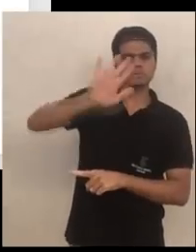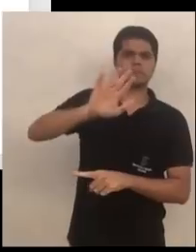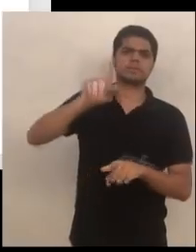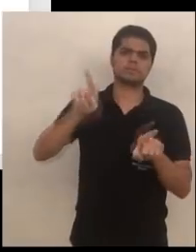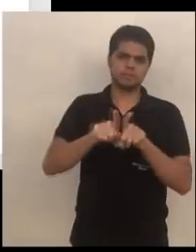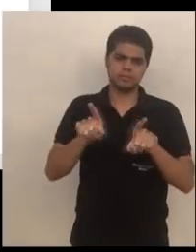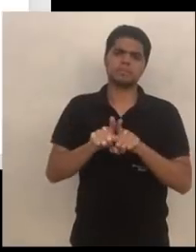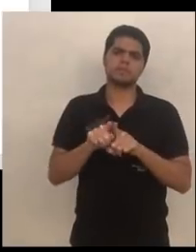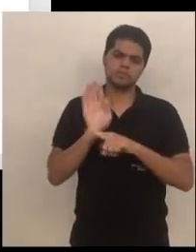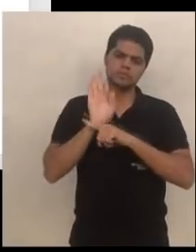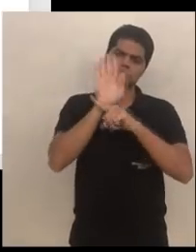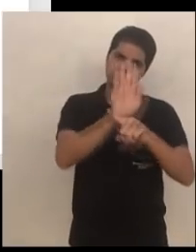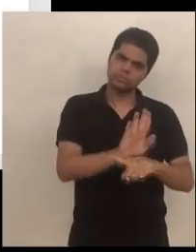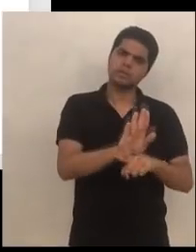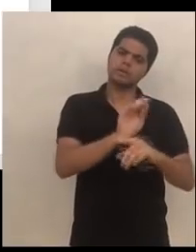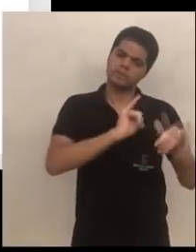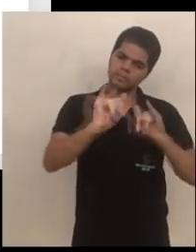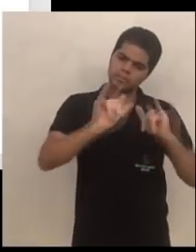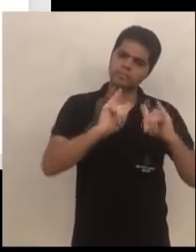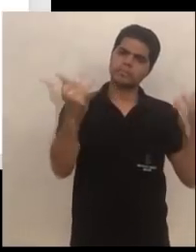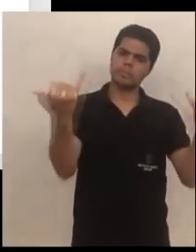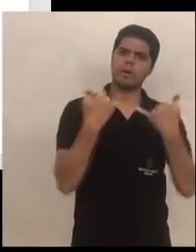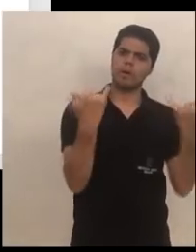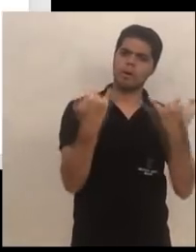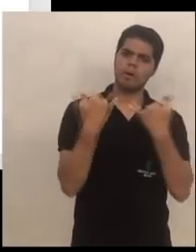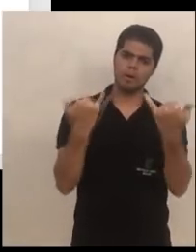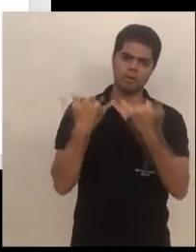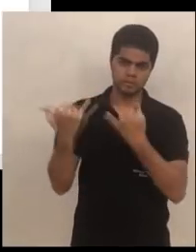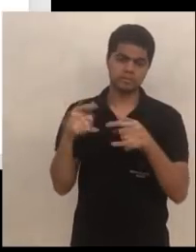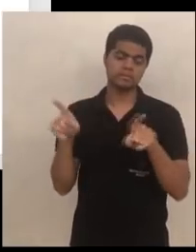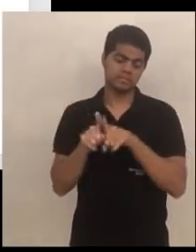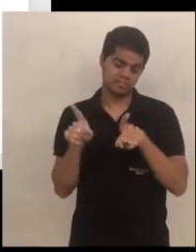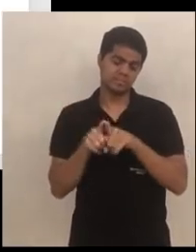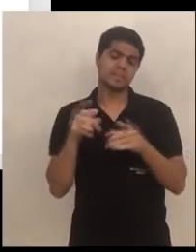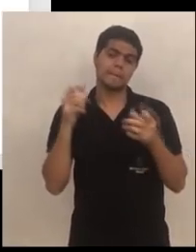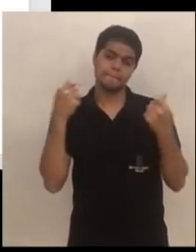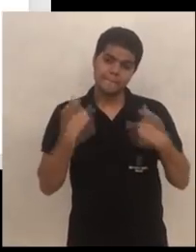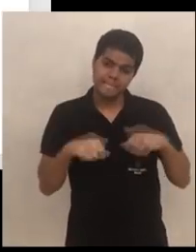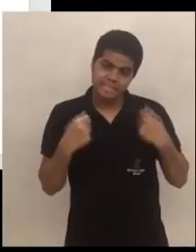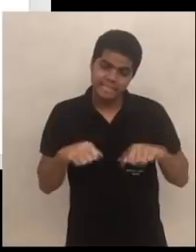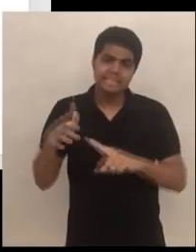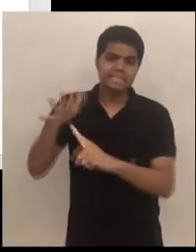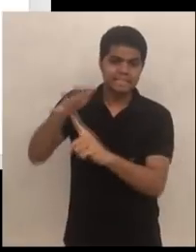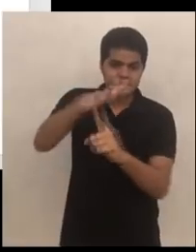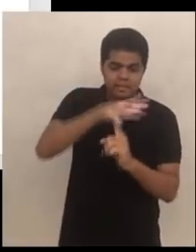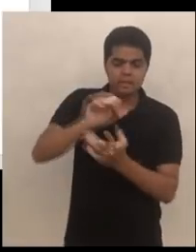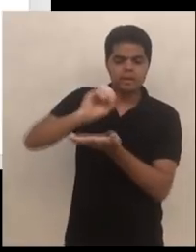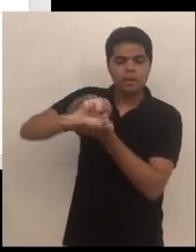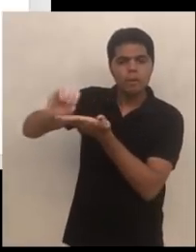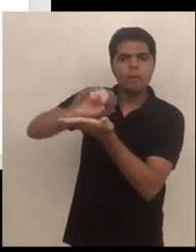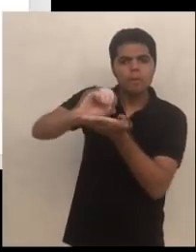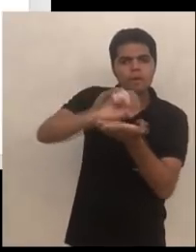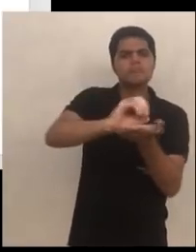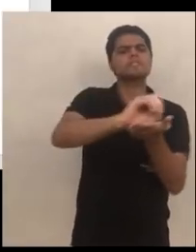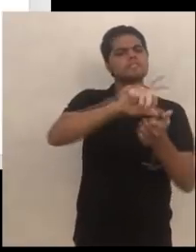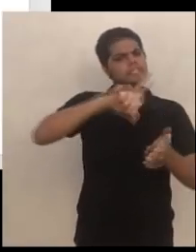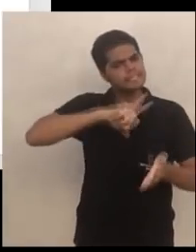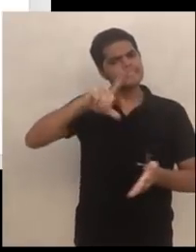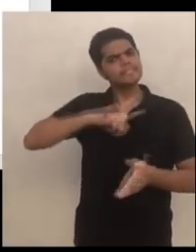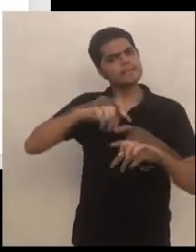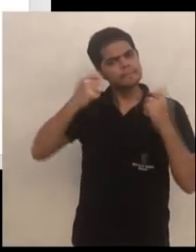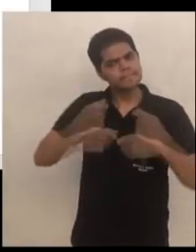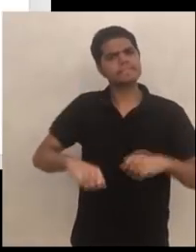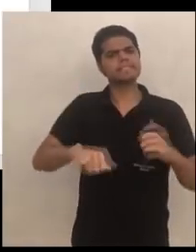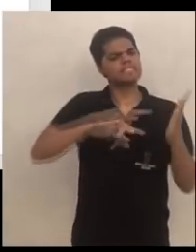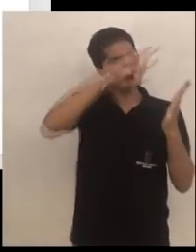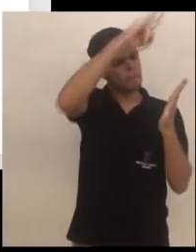contribuído bastante em relação a essas informações, mas de fato a gente precisa ter aí essas feiras orgânicas, feiras livres, a gente tem que ter um catálogo